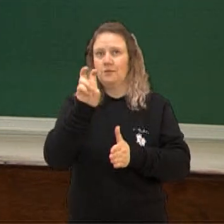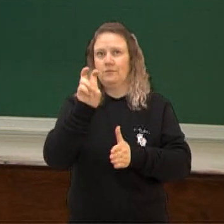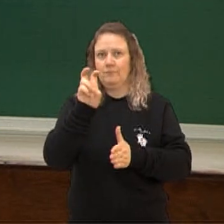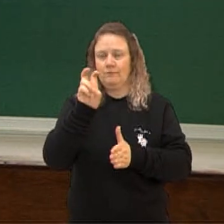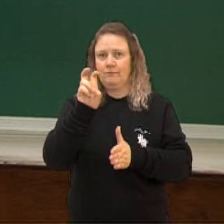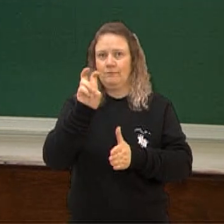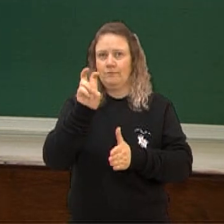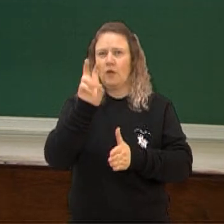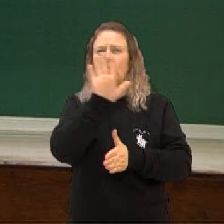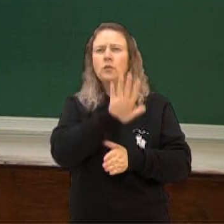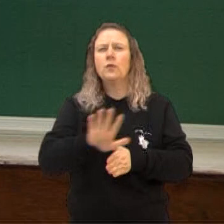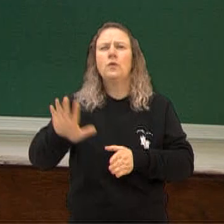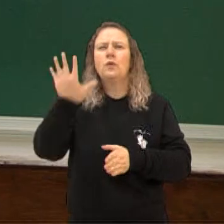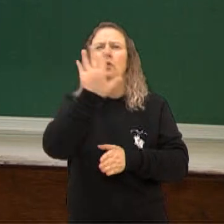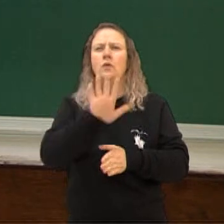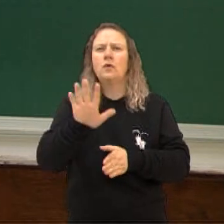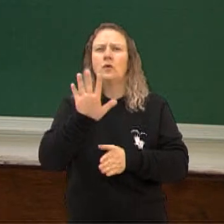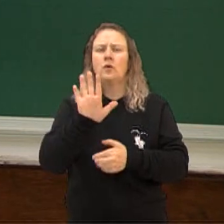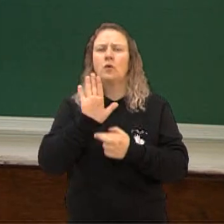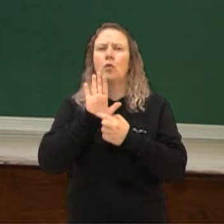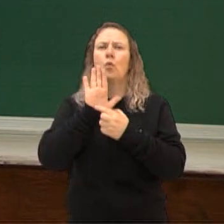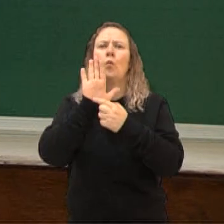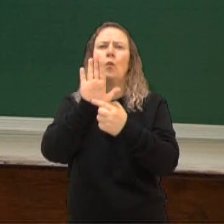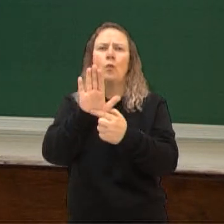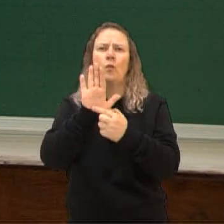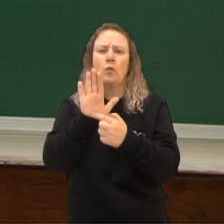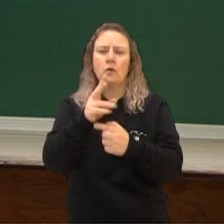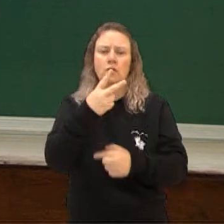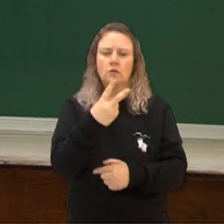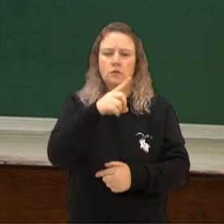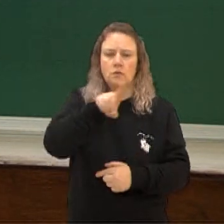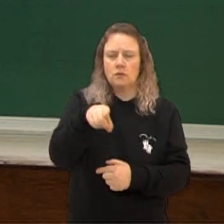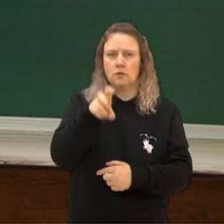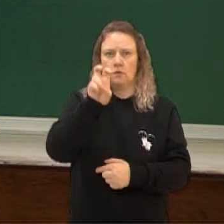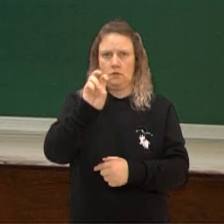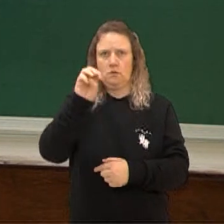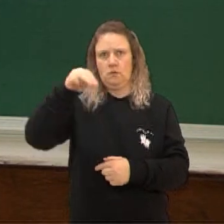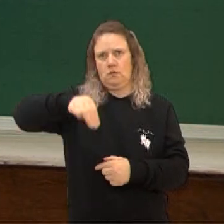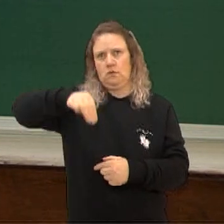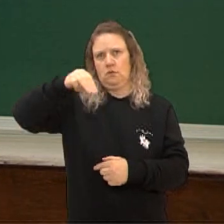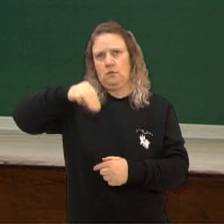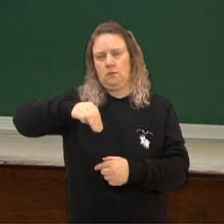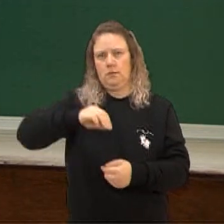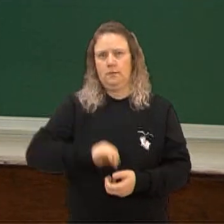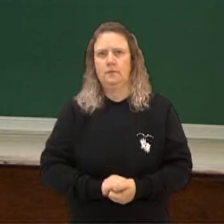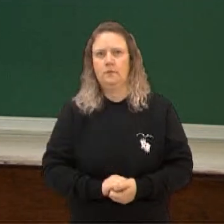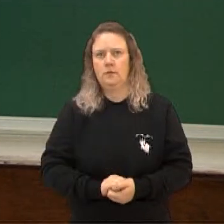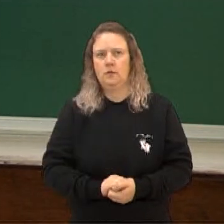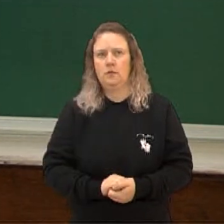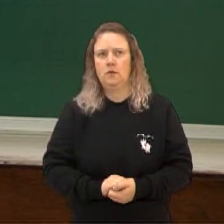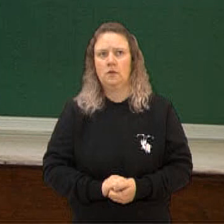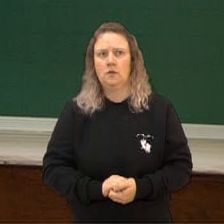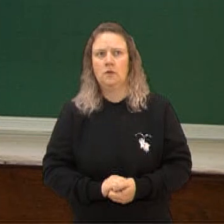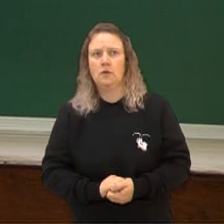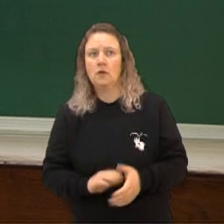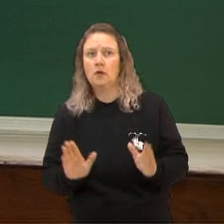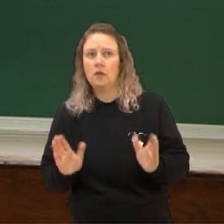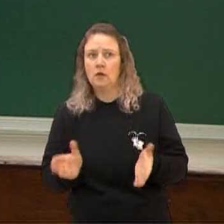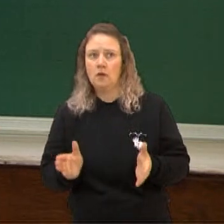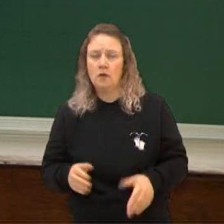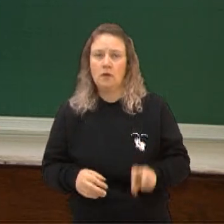na figura está demonstrado, 2,5 metros. Logo, a altura mínima a ser atingida é 5 vezes 2,5